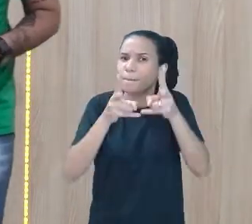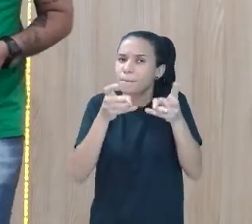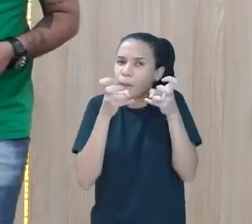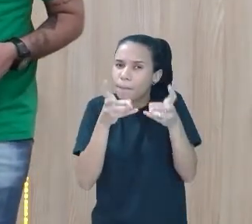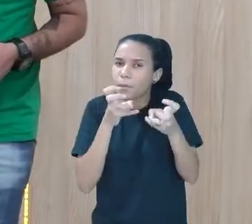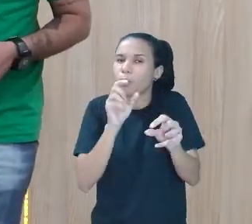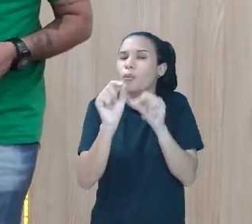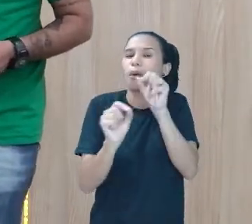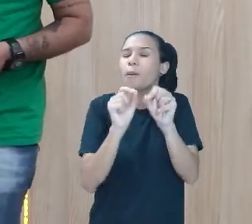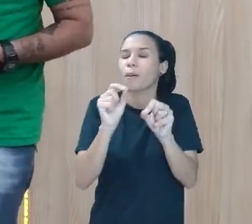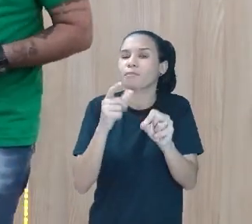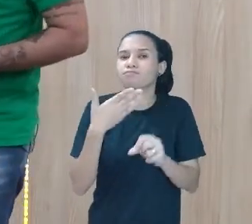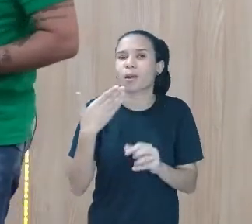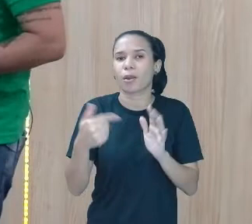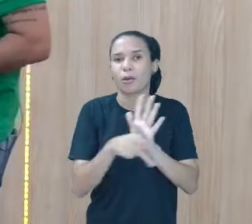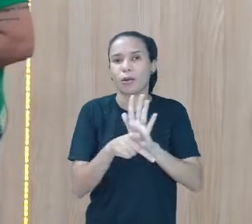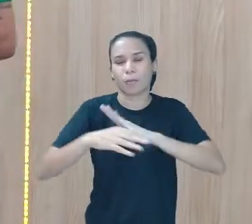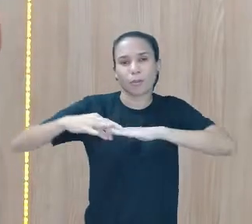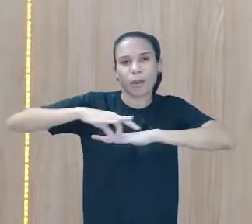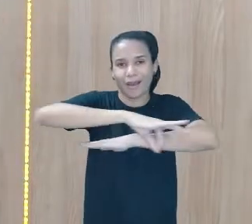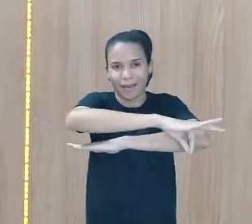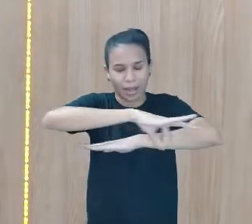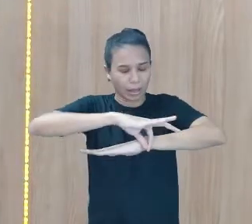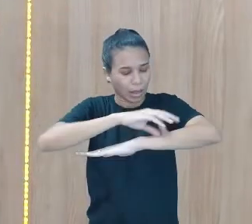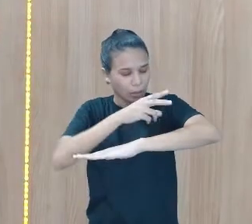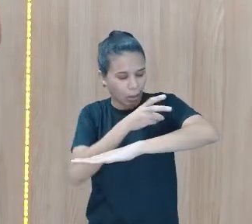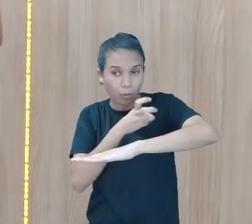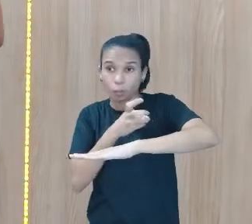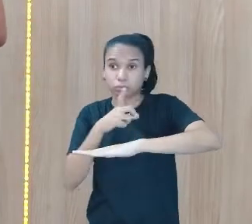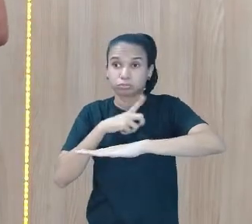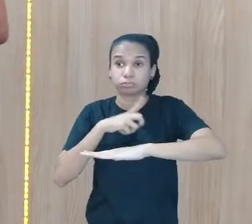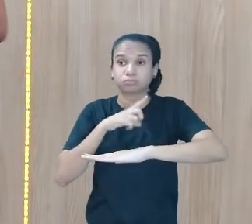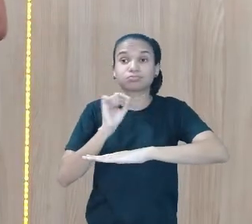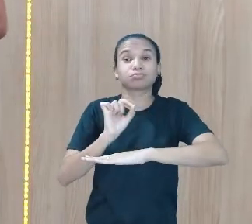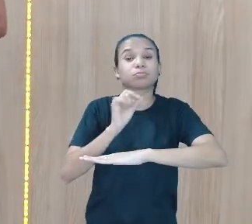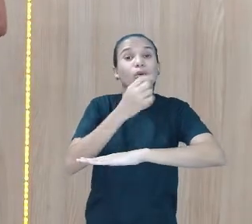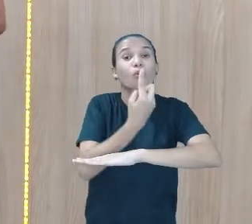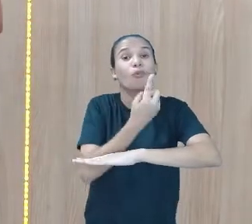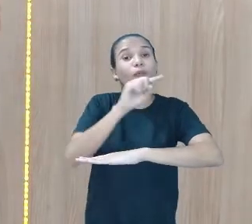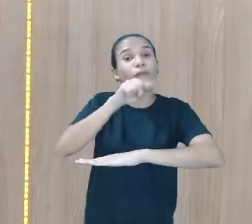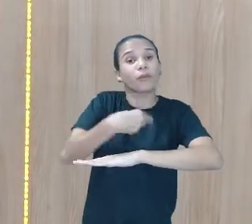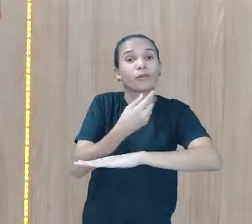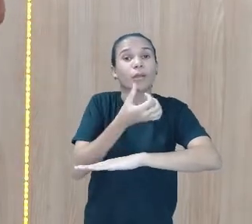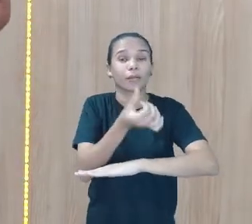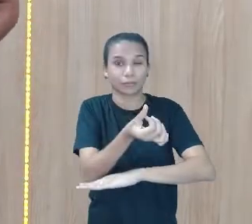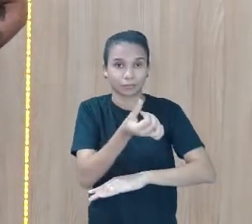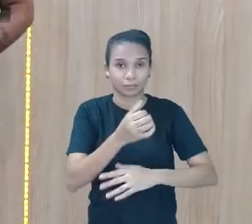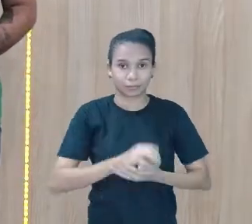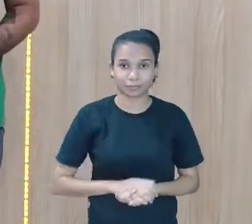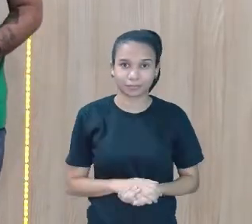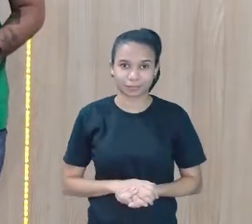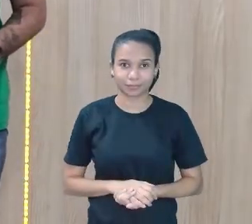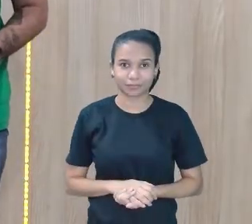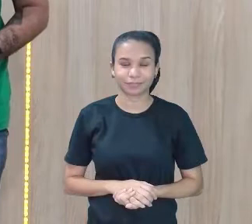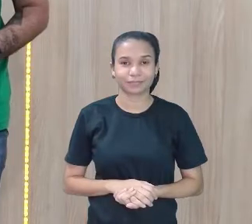perceber qual é o ponto na reta que eu quero. Então, 16 sobre 10 a gente vai ver que é o ponto